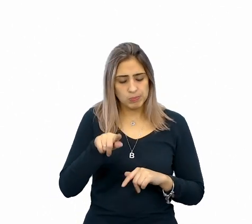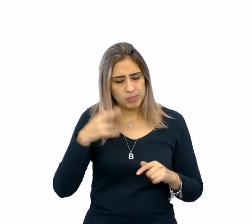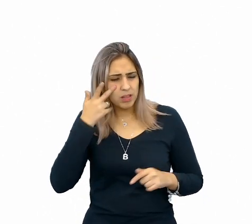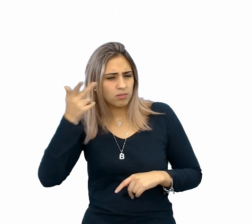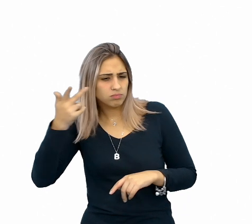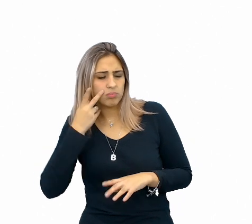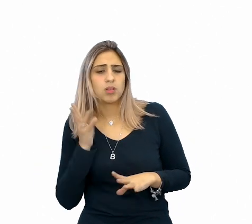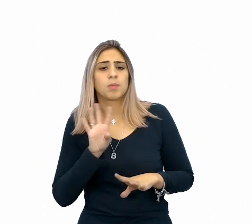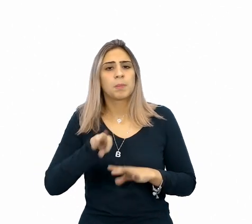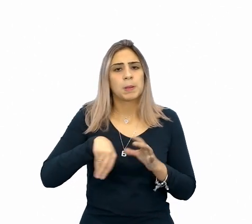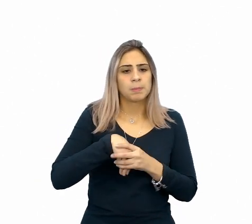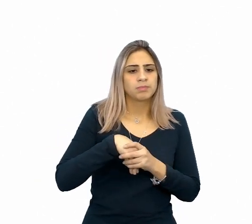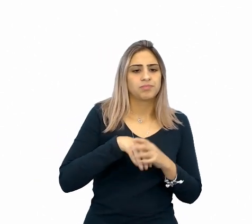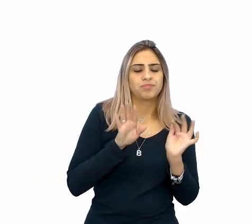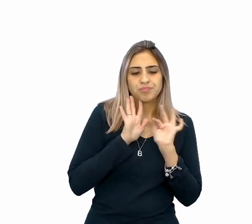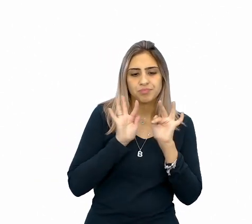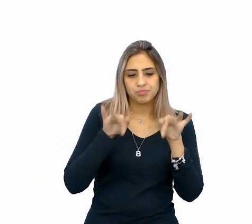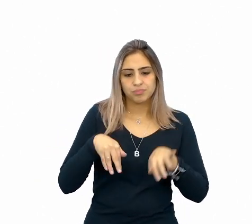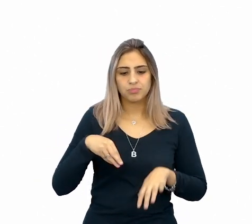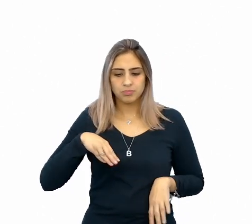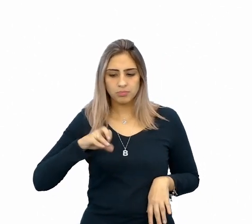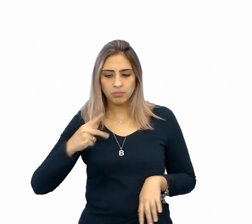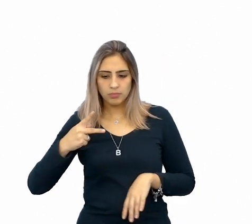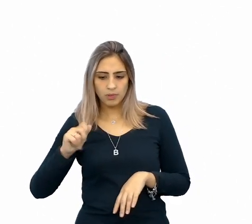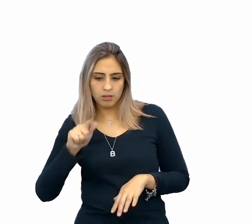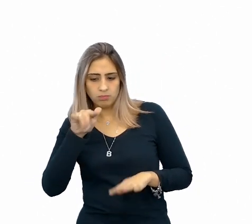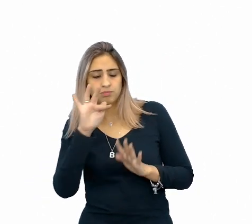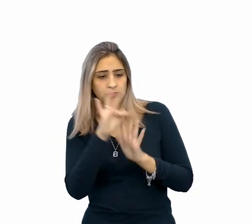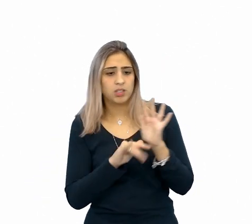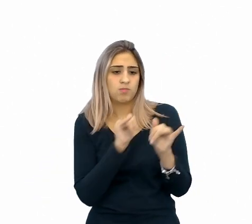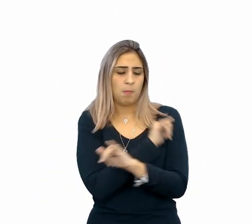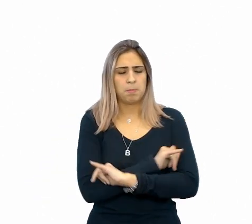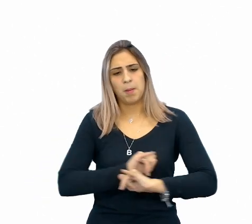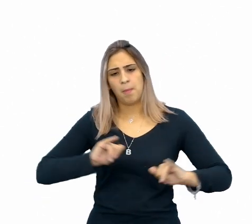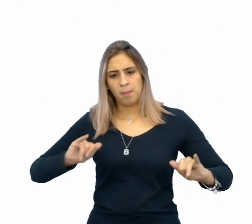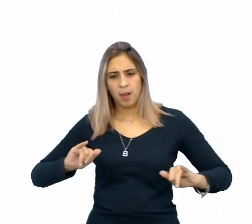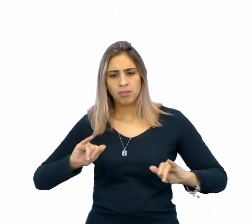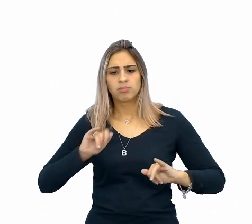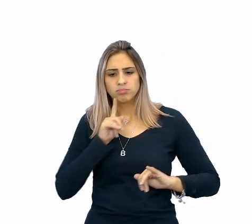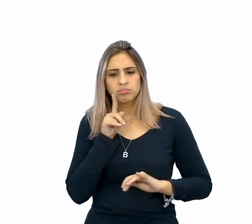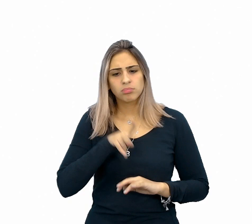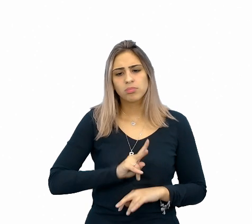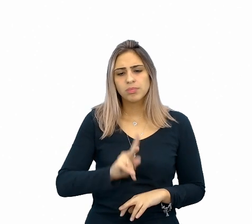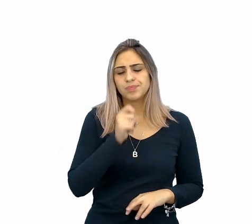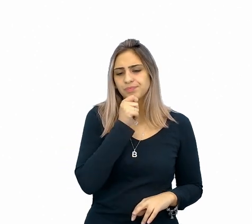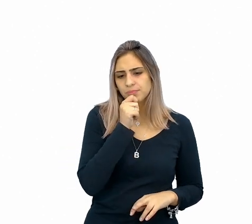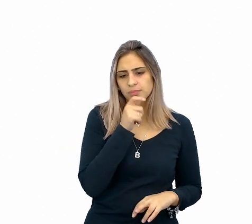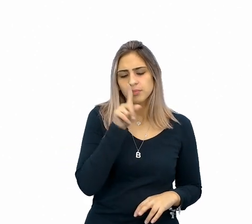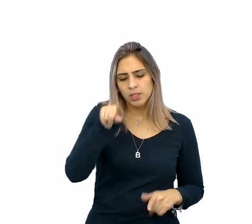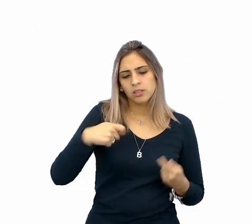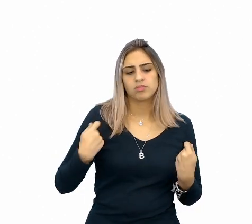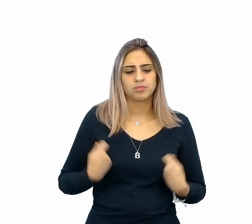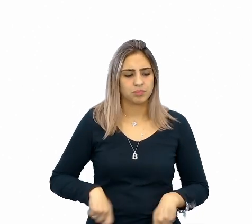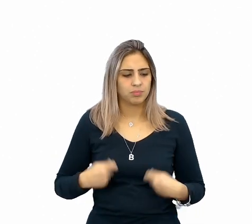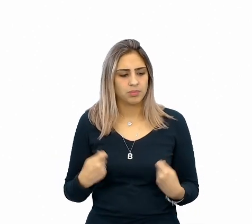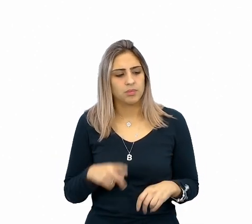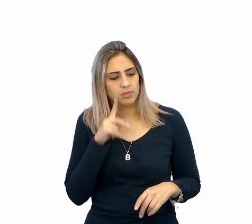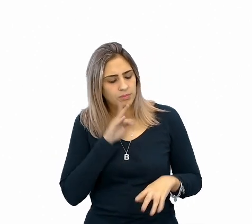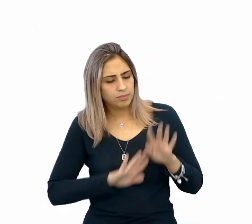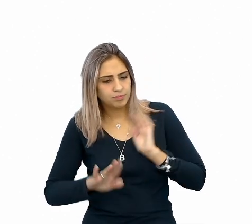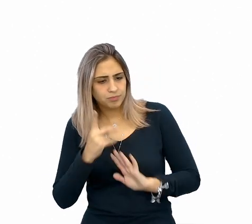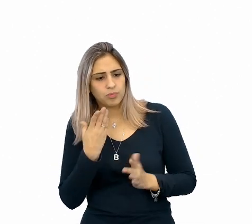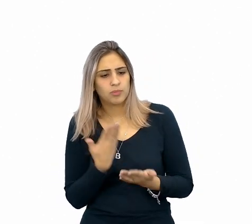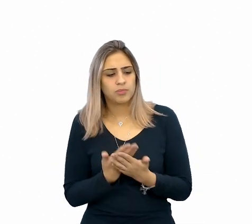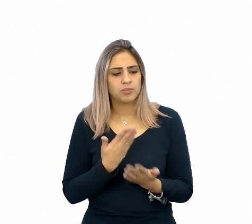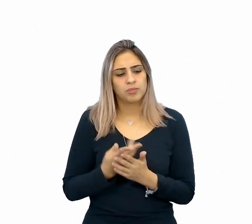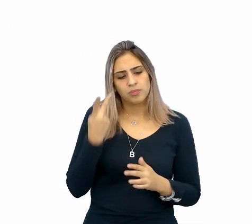naturalmente vai incluir finalizar o mapa e o texto de divulgação. Mas ainda assim, eu penso que é necessário prever uma